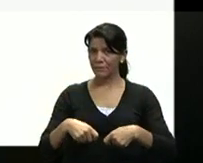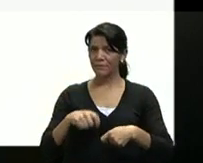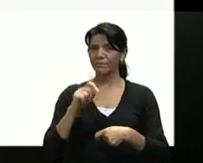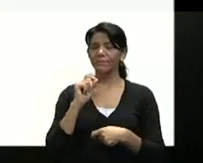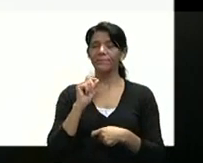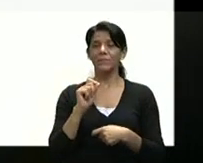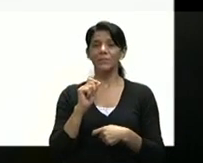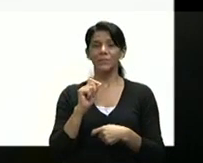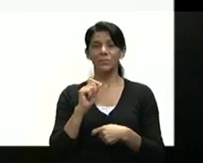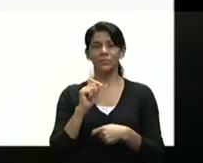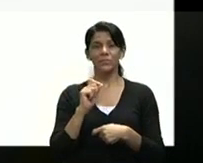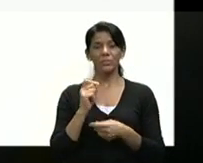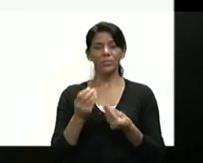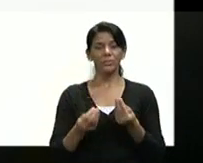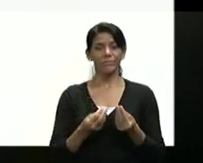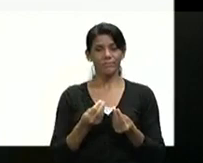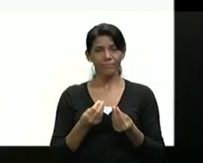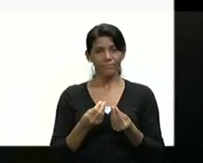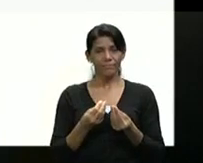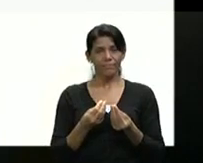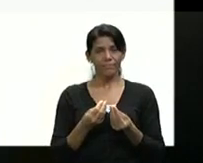mais desses